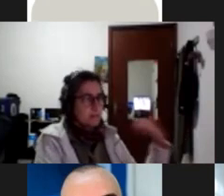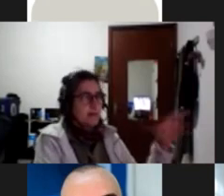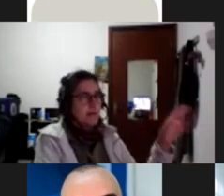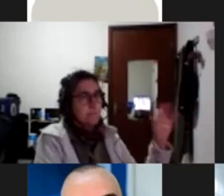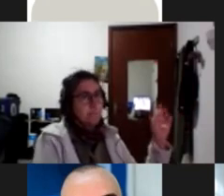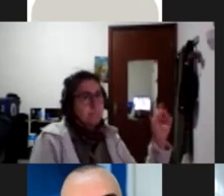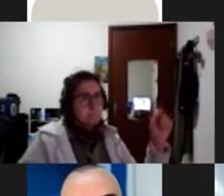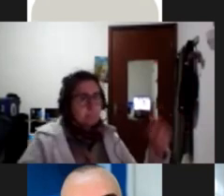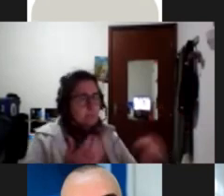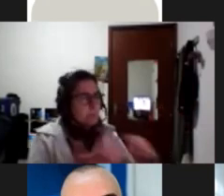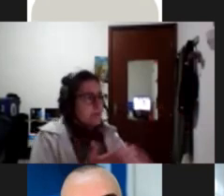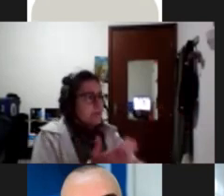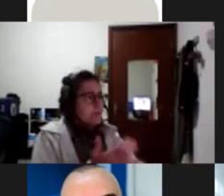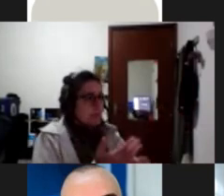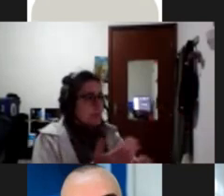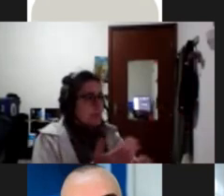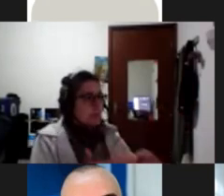da semana,